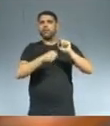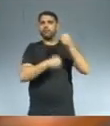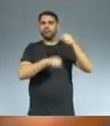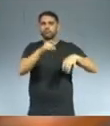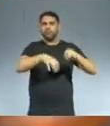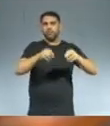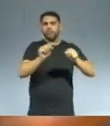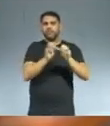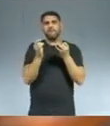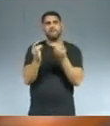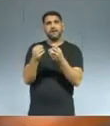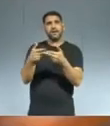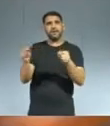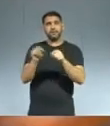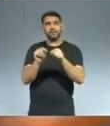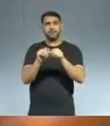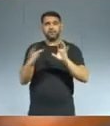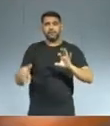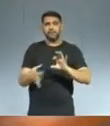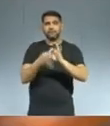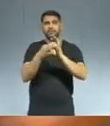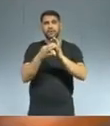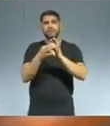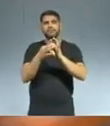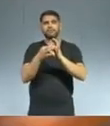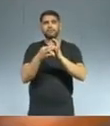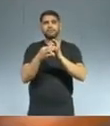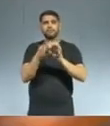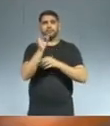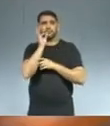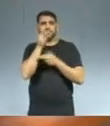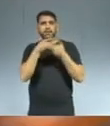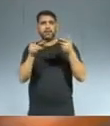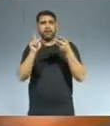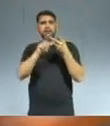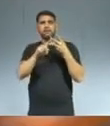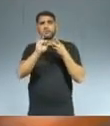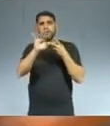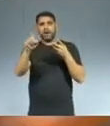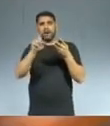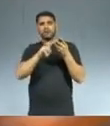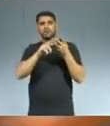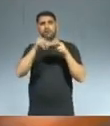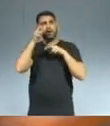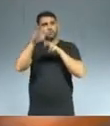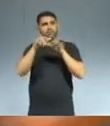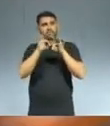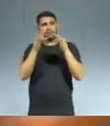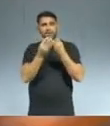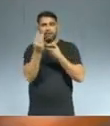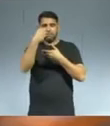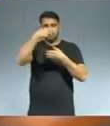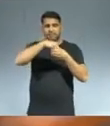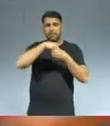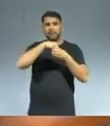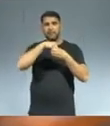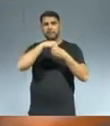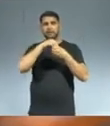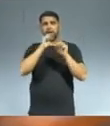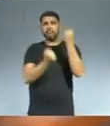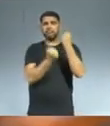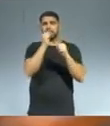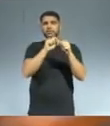que produz Aquela que está inserida nas cadeias do tabaco e onde noventa e três por cento sua vida que todos familiares o que está inserida